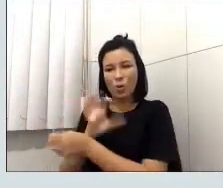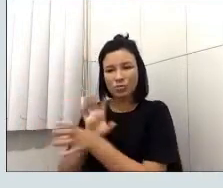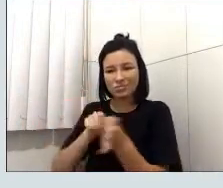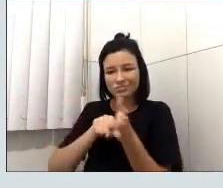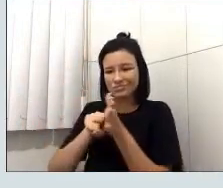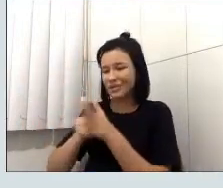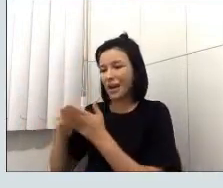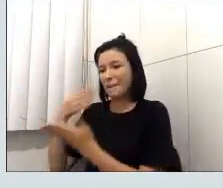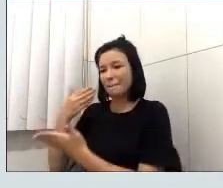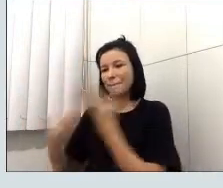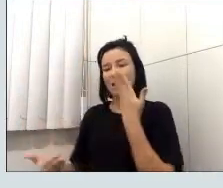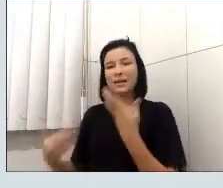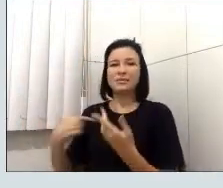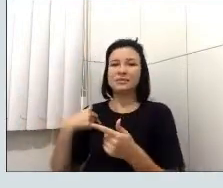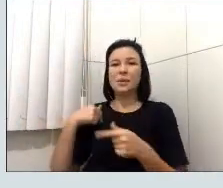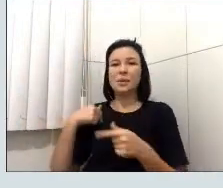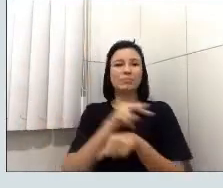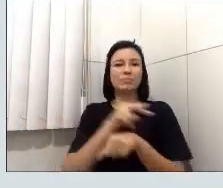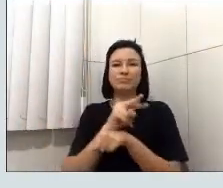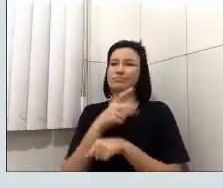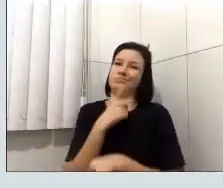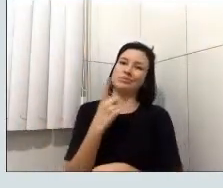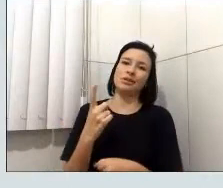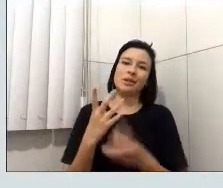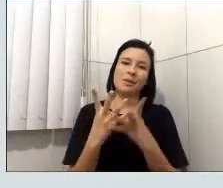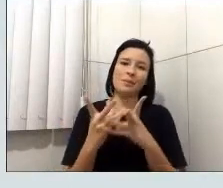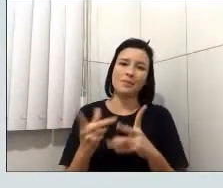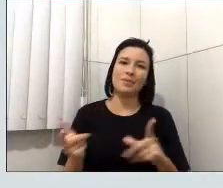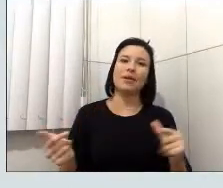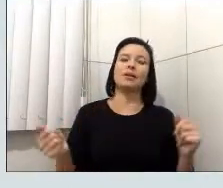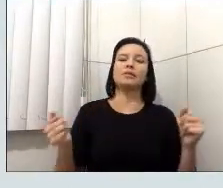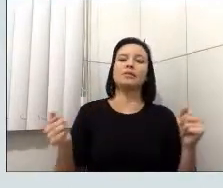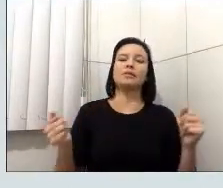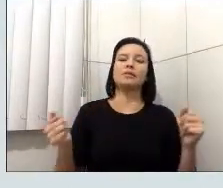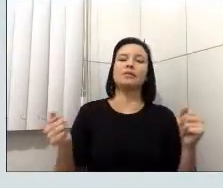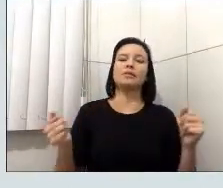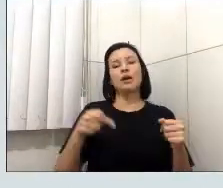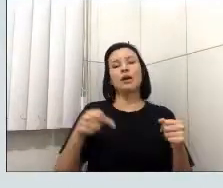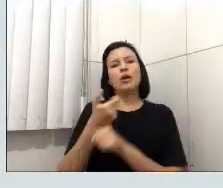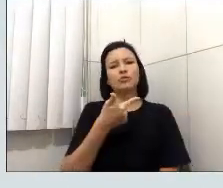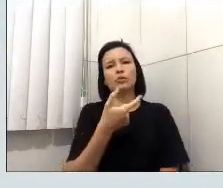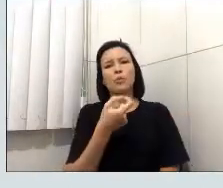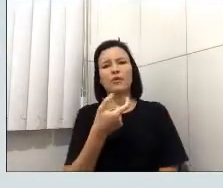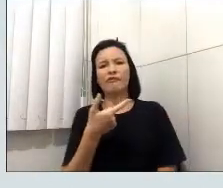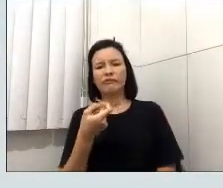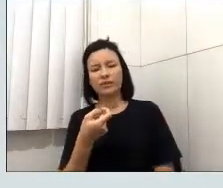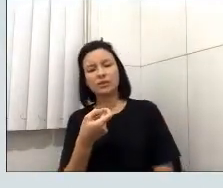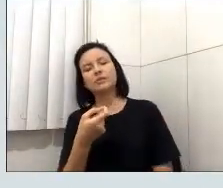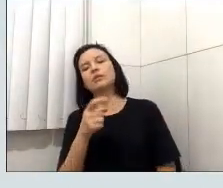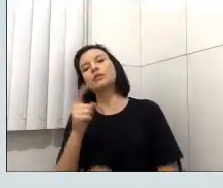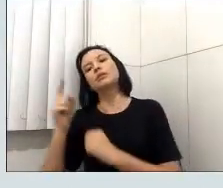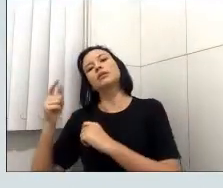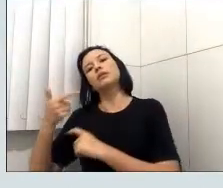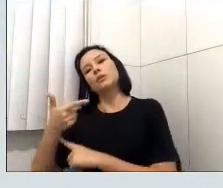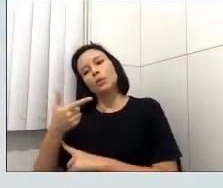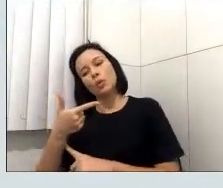da preservação, porque você está em 2020, 2021,